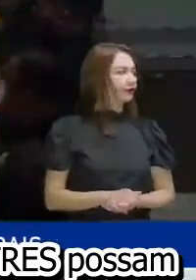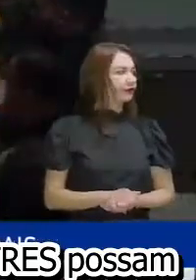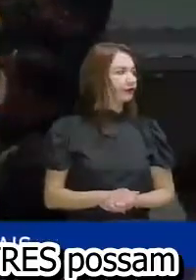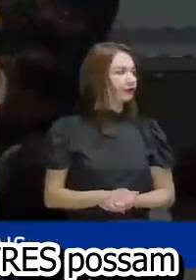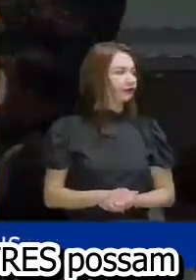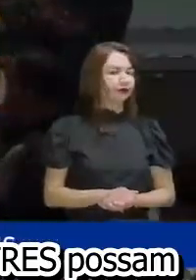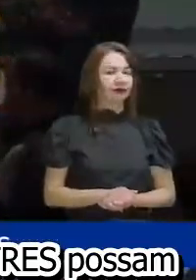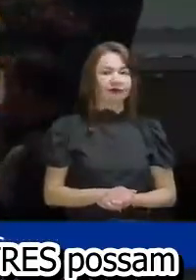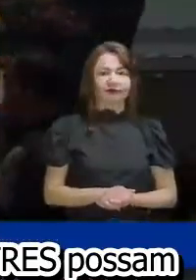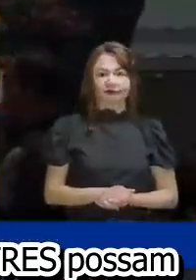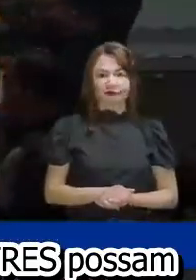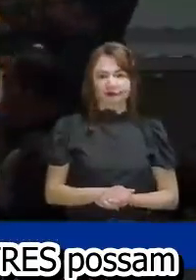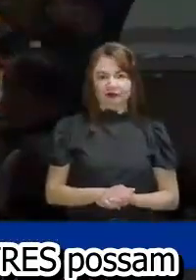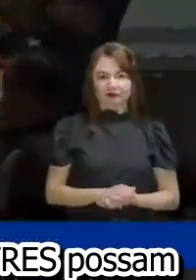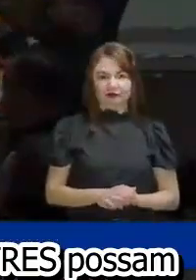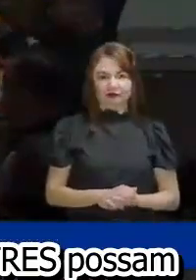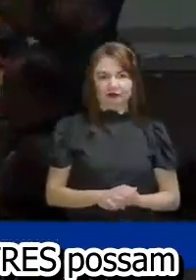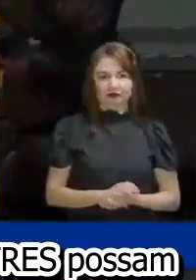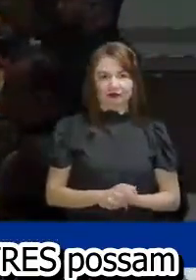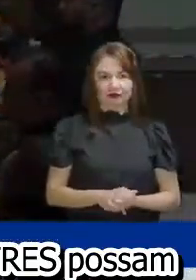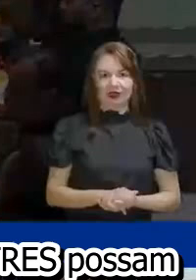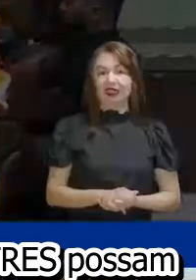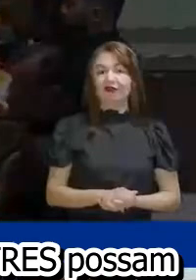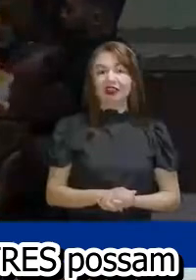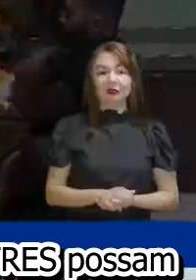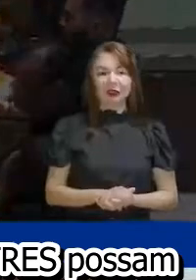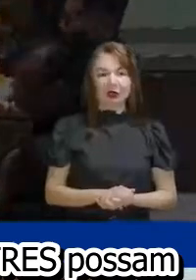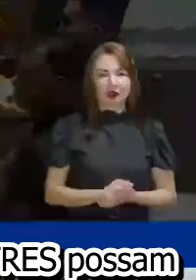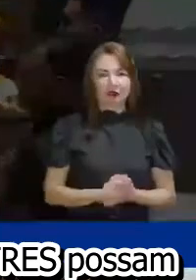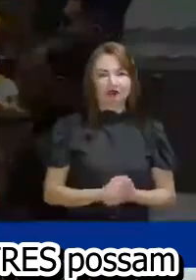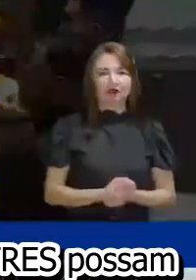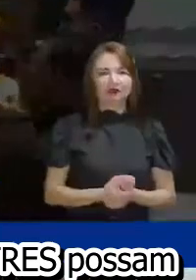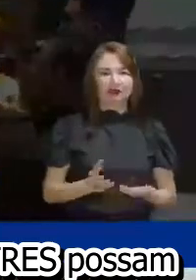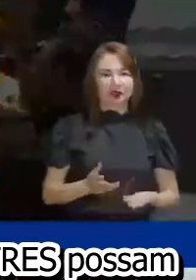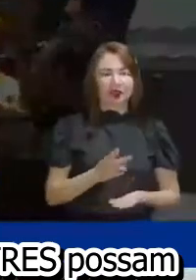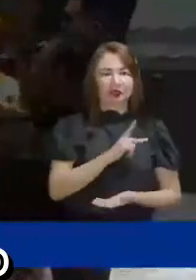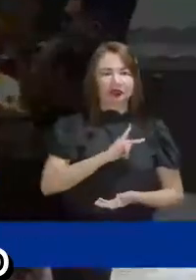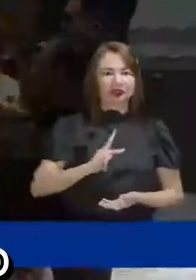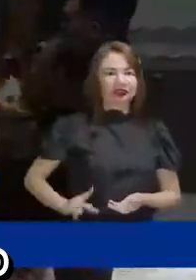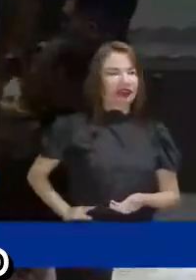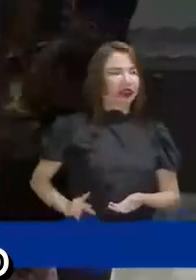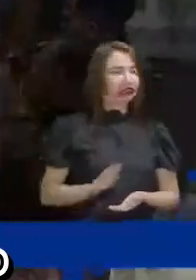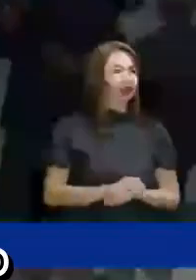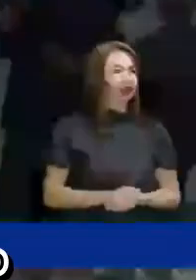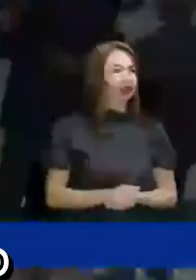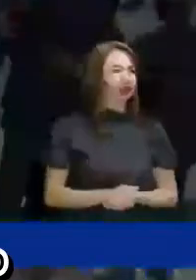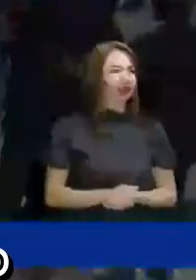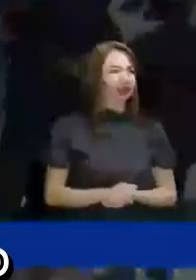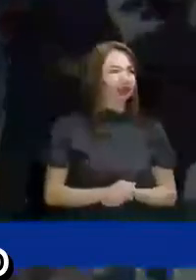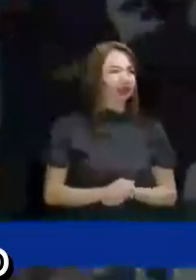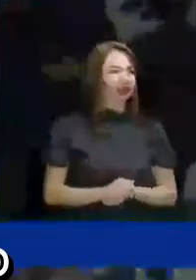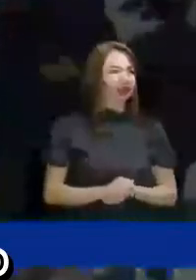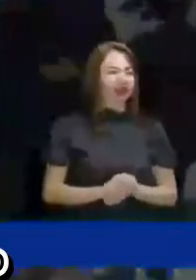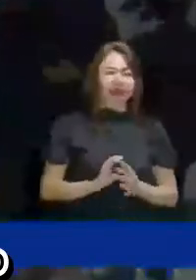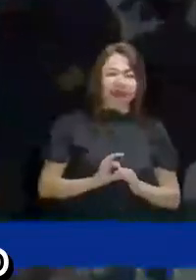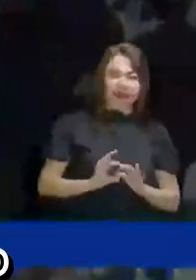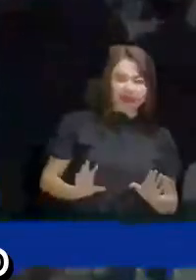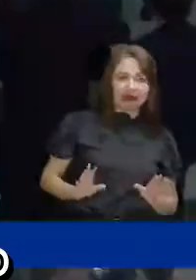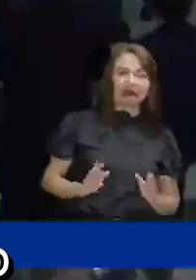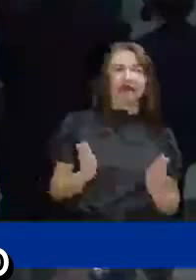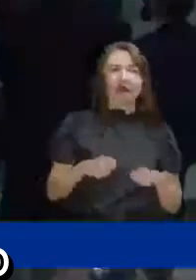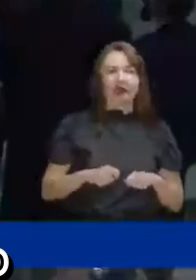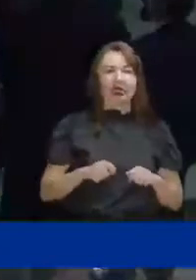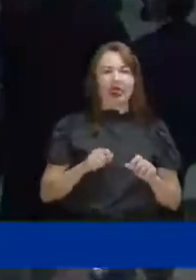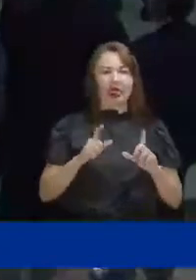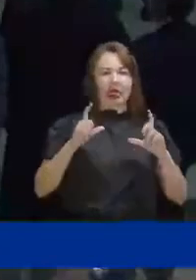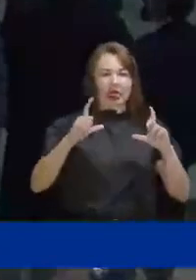Vamos organizar então para que todos os presidentes de TRS possam ficar devidamente posicionados, para